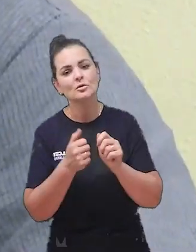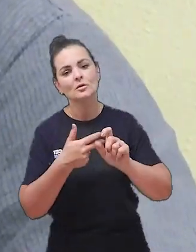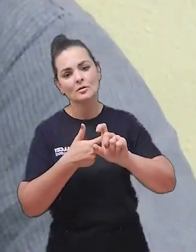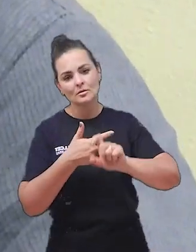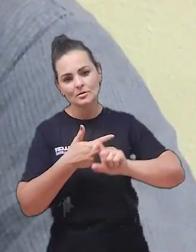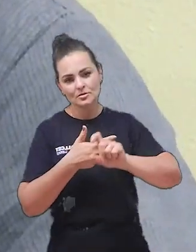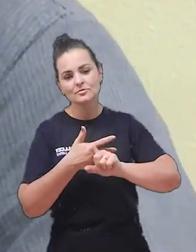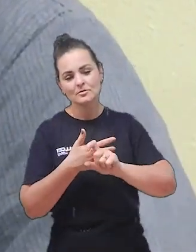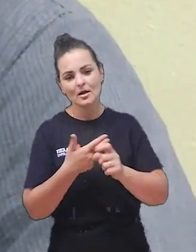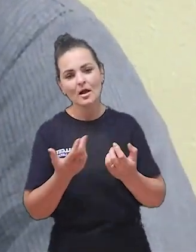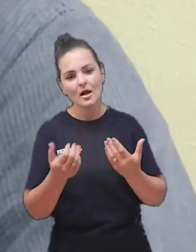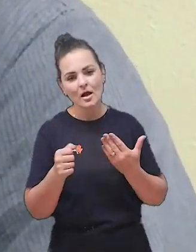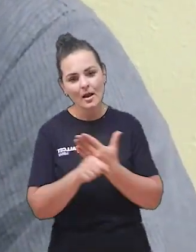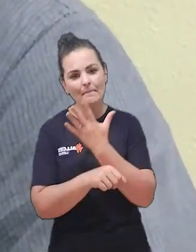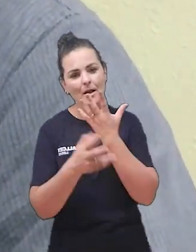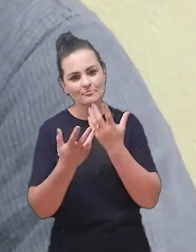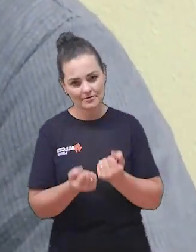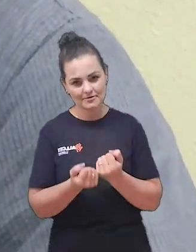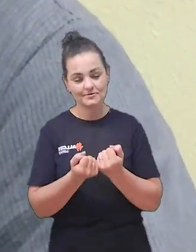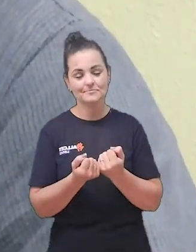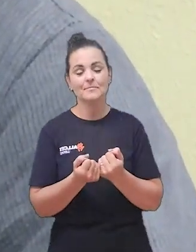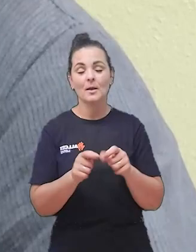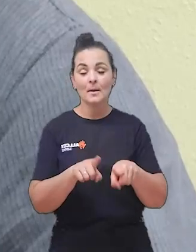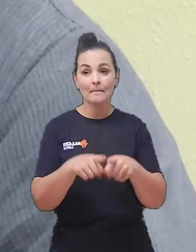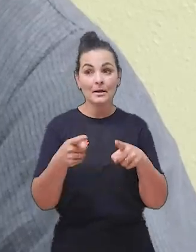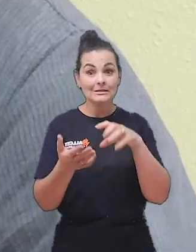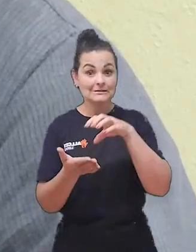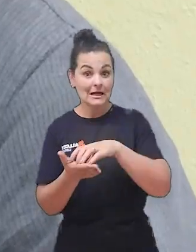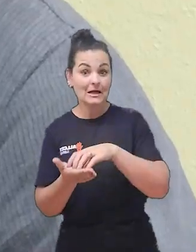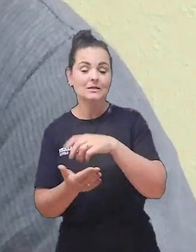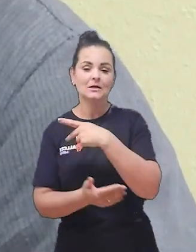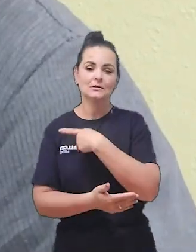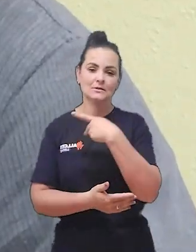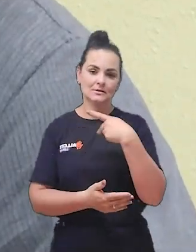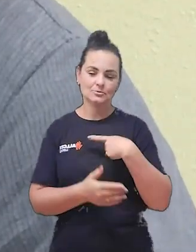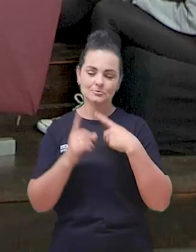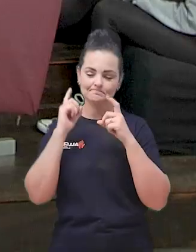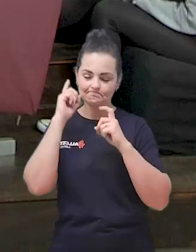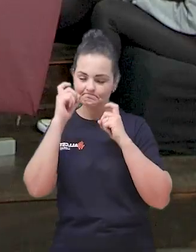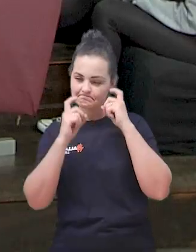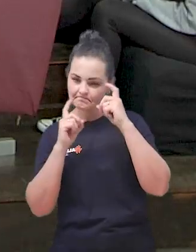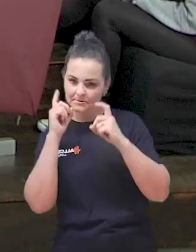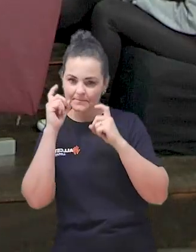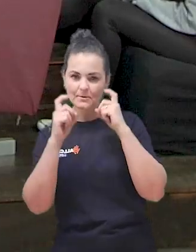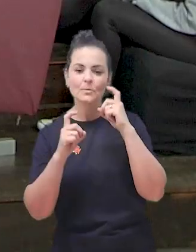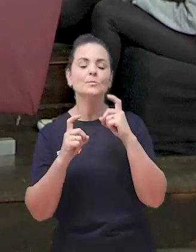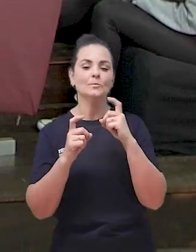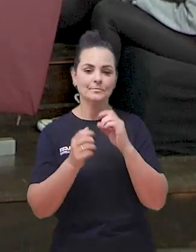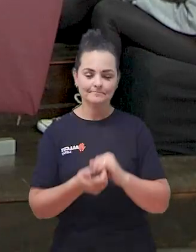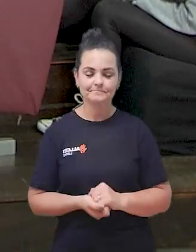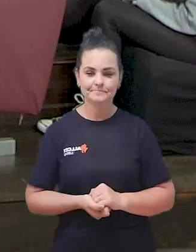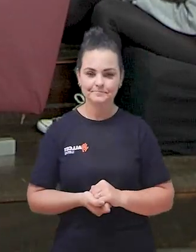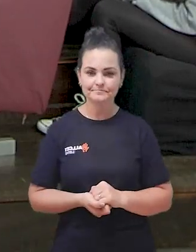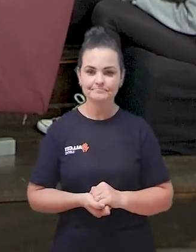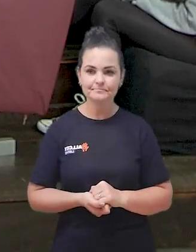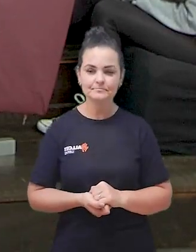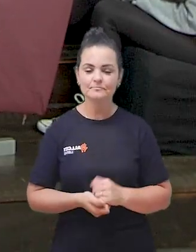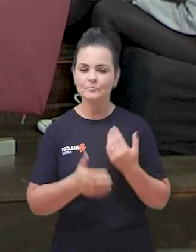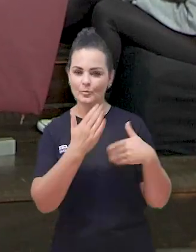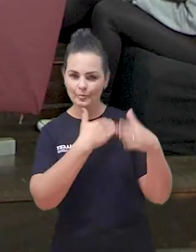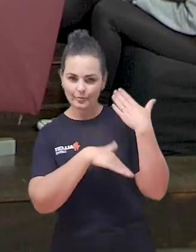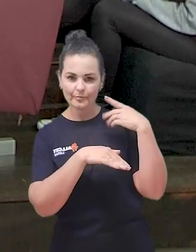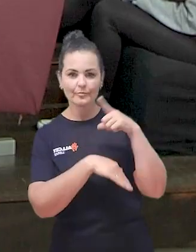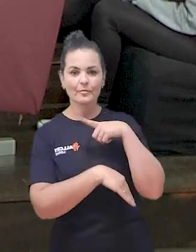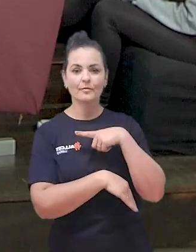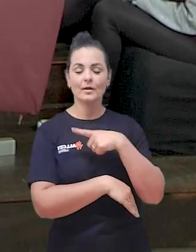que isso venha a acontecer, né? Mas a área da saúde é uma área que me preocupa bastante. Ontem nós tivemos aqui a